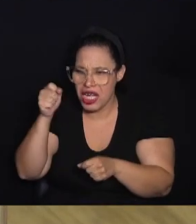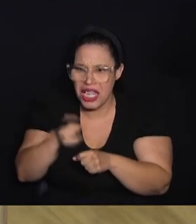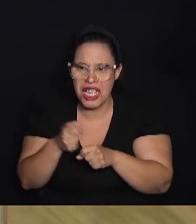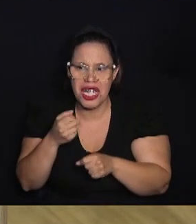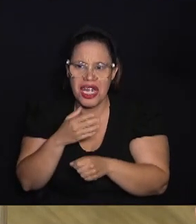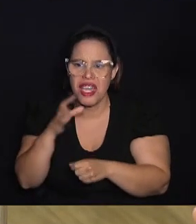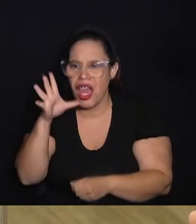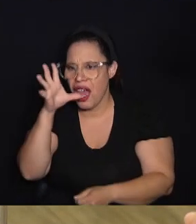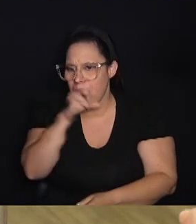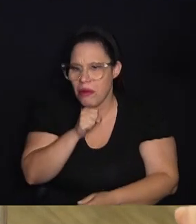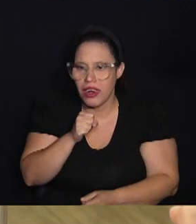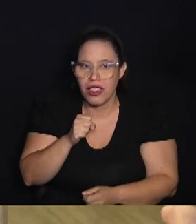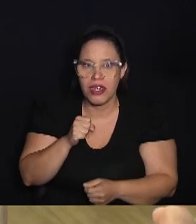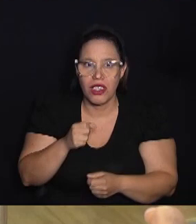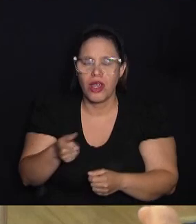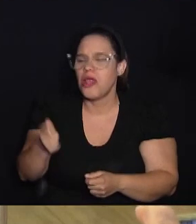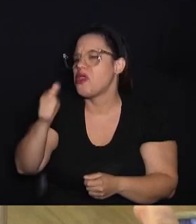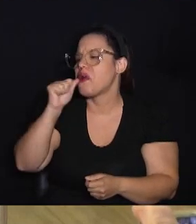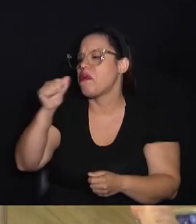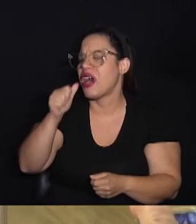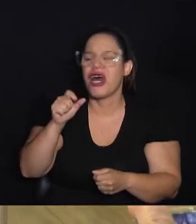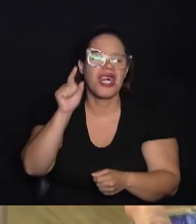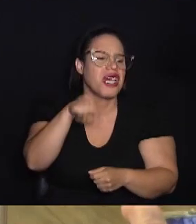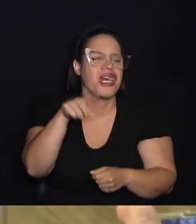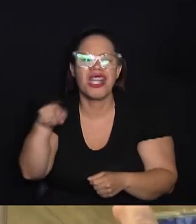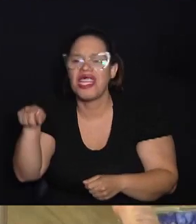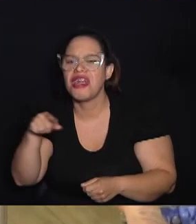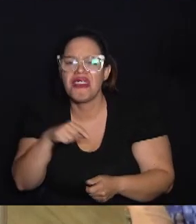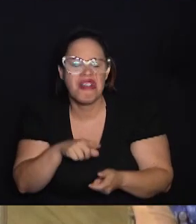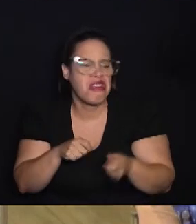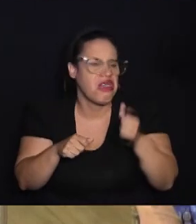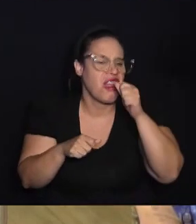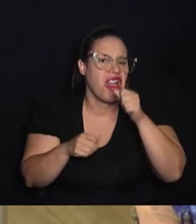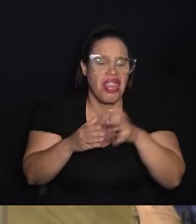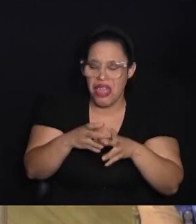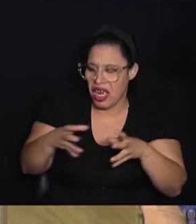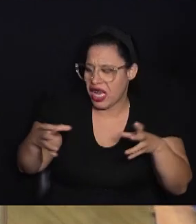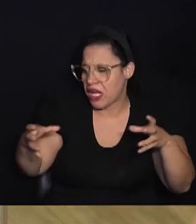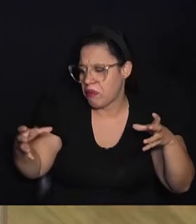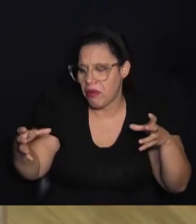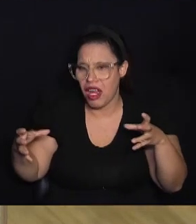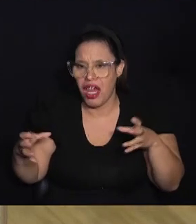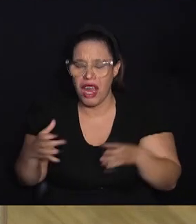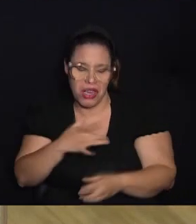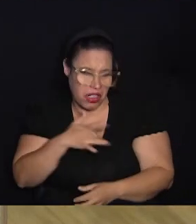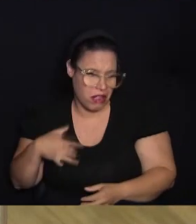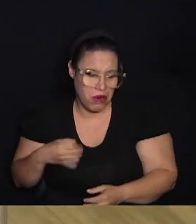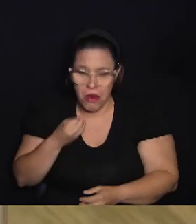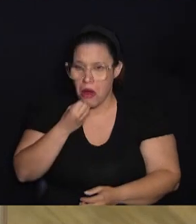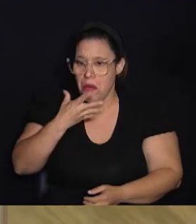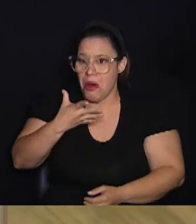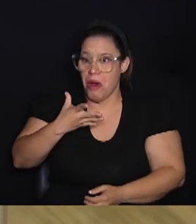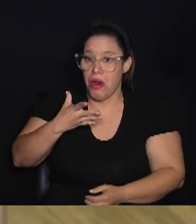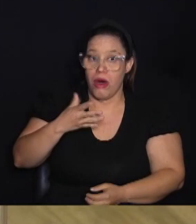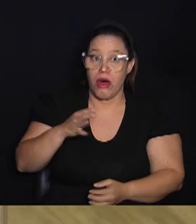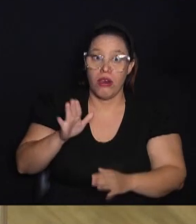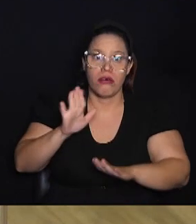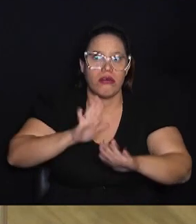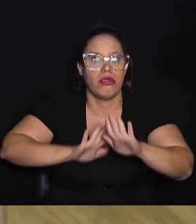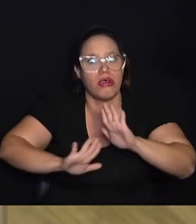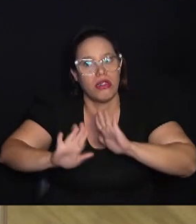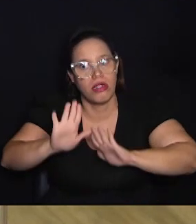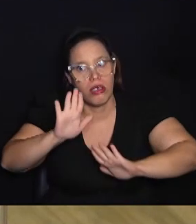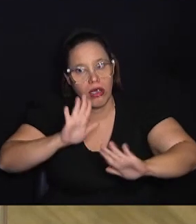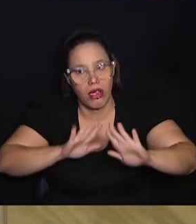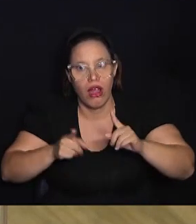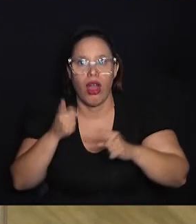tal você vai tomar isso isso isso vai fazer isso isso isso D esp passos para você ter uma saúde Mega Master Cuidado com